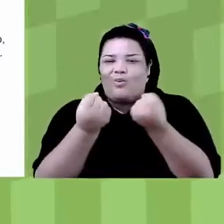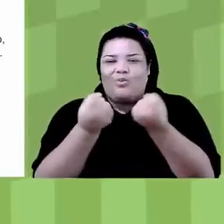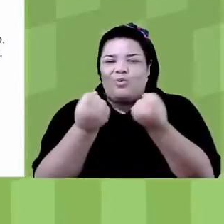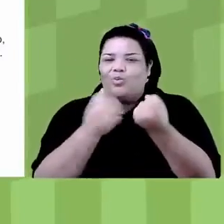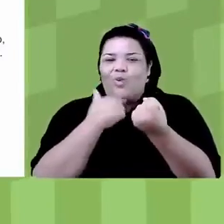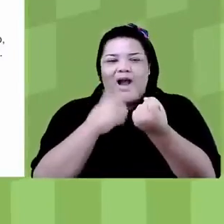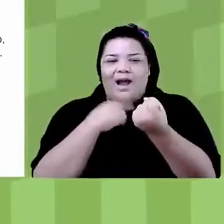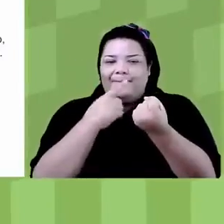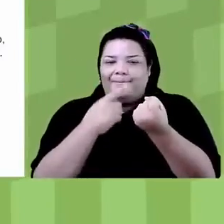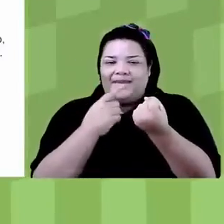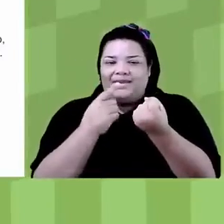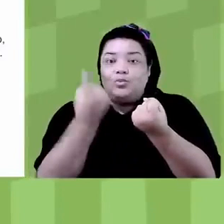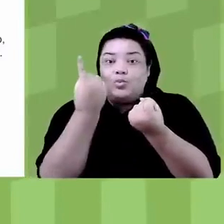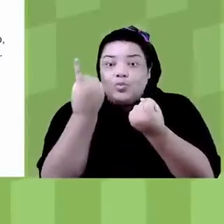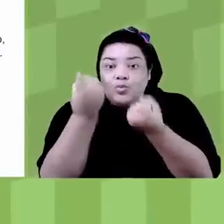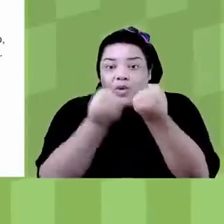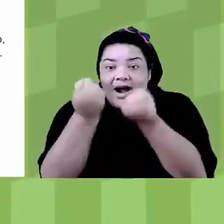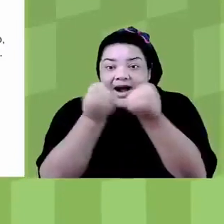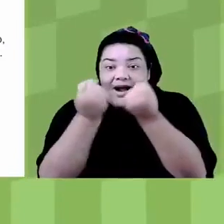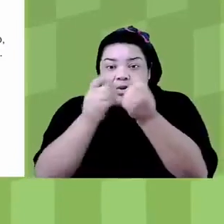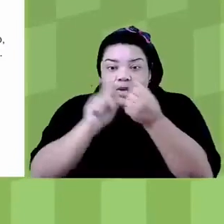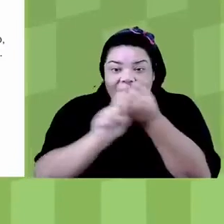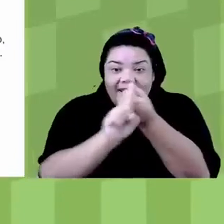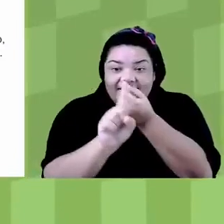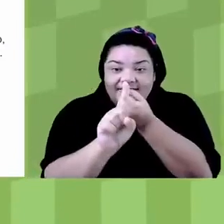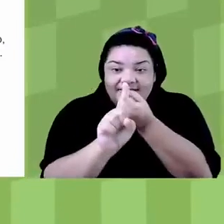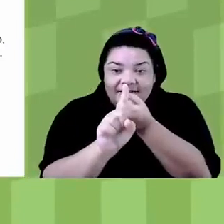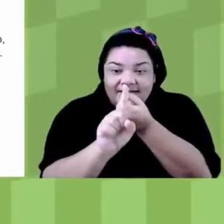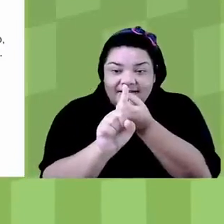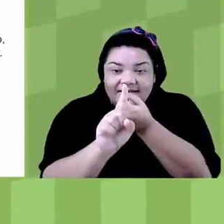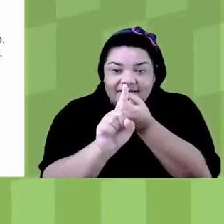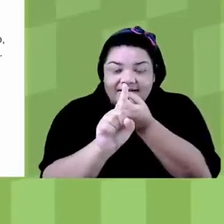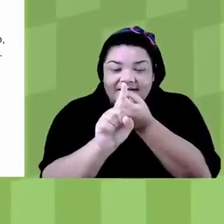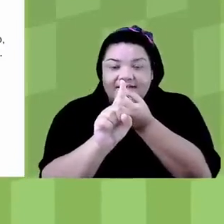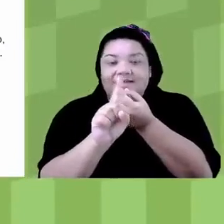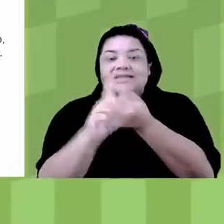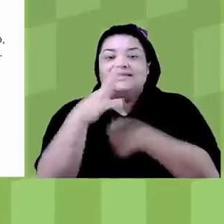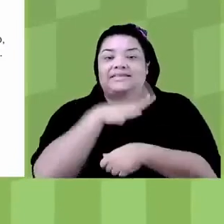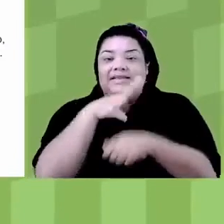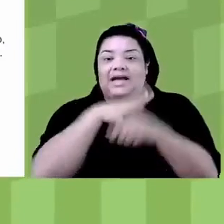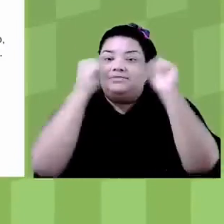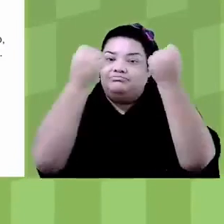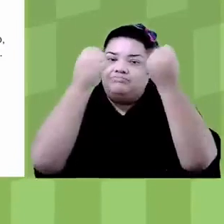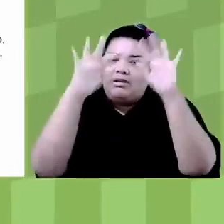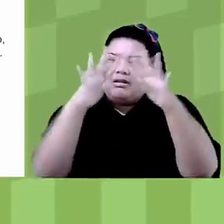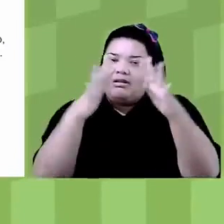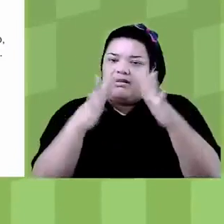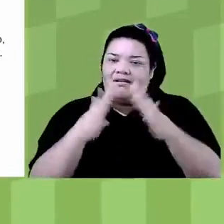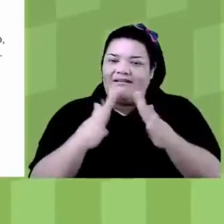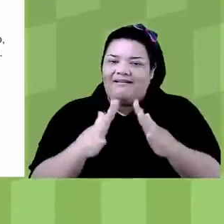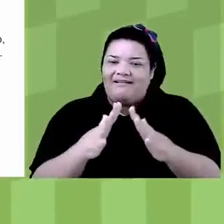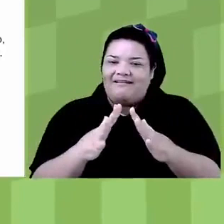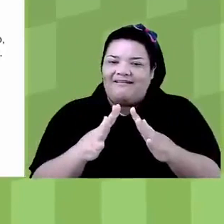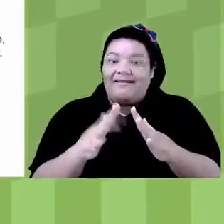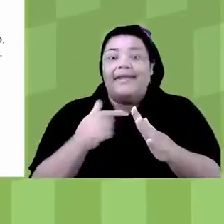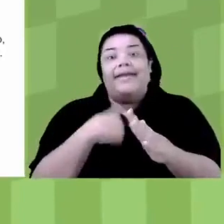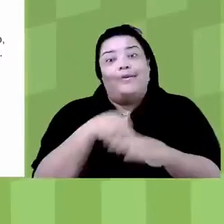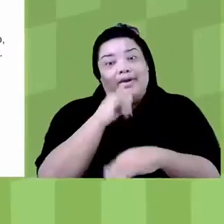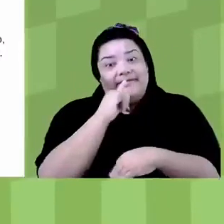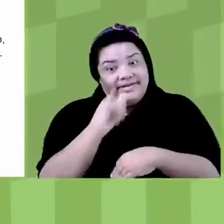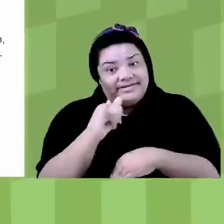lá e entra. Quando ele entra, desmorona tudo e o fulaninho lá dentro diz, eu